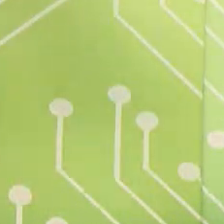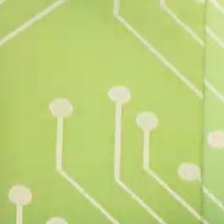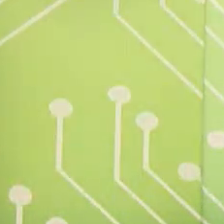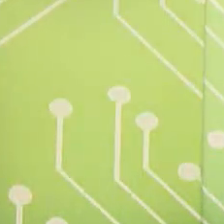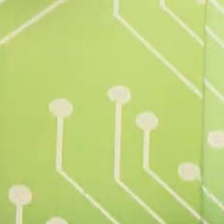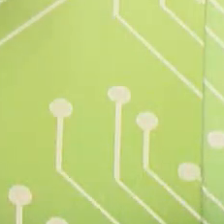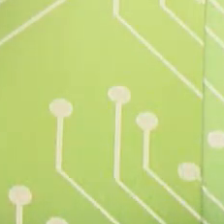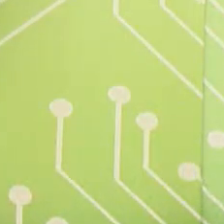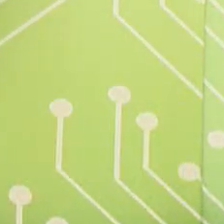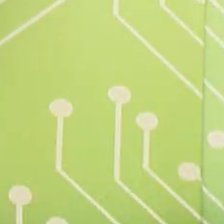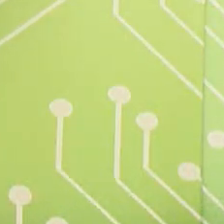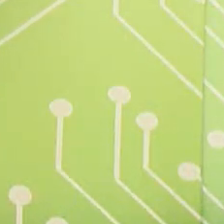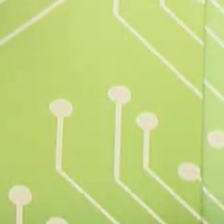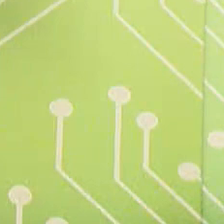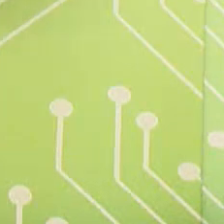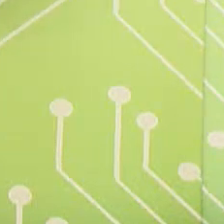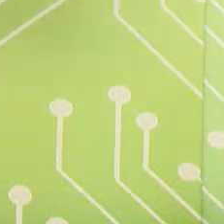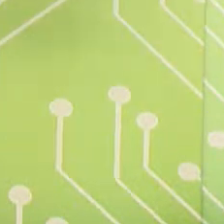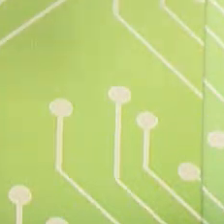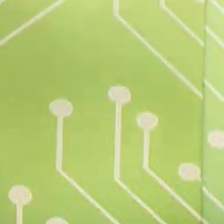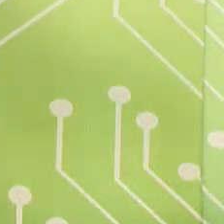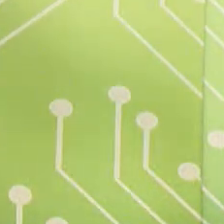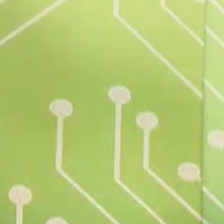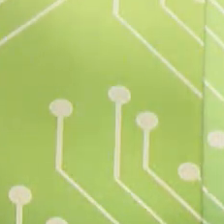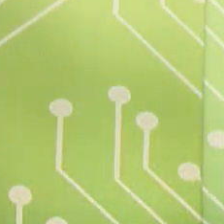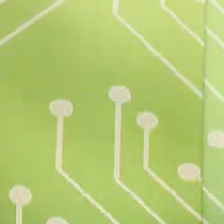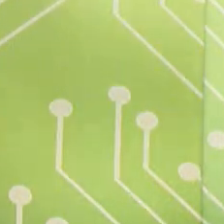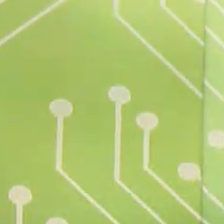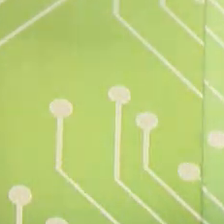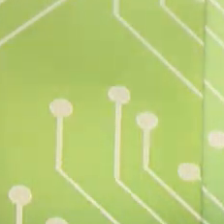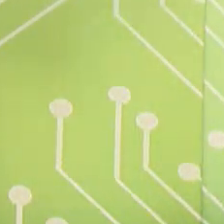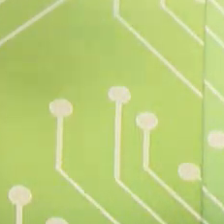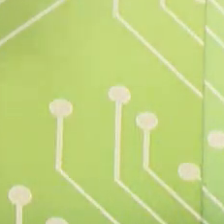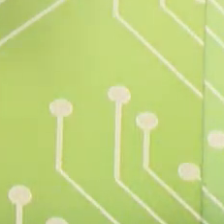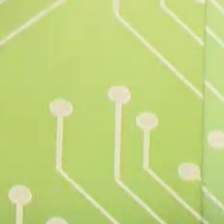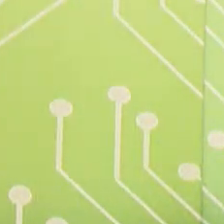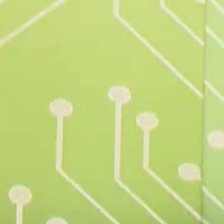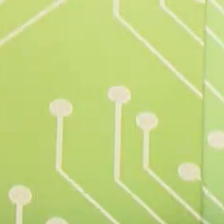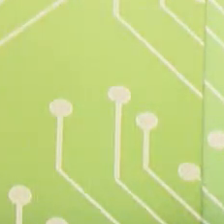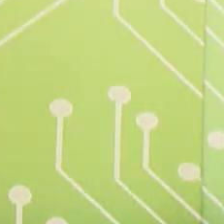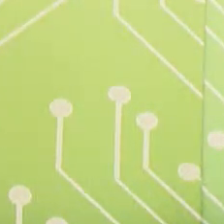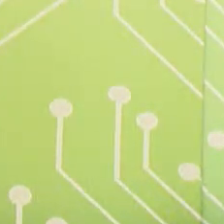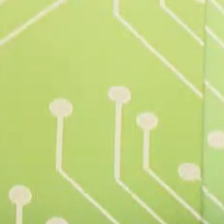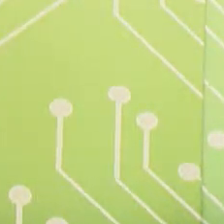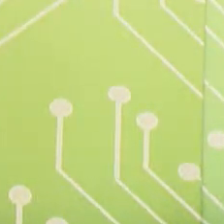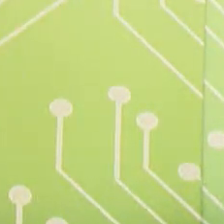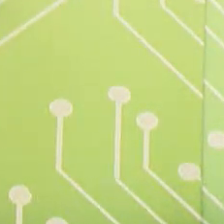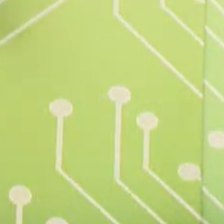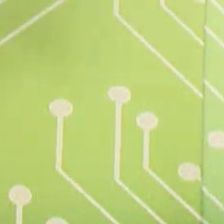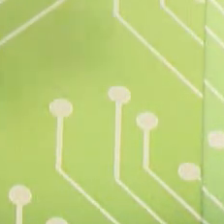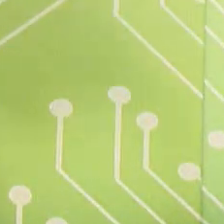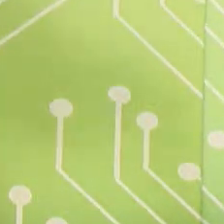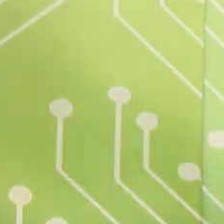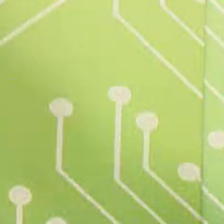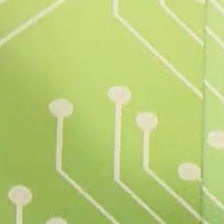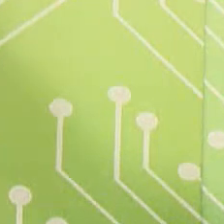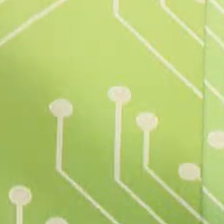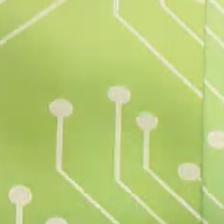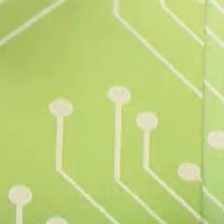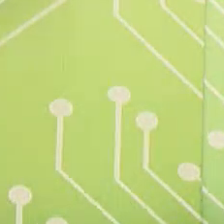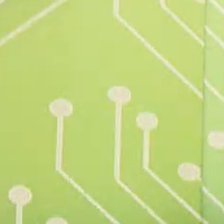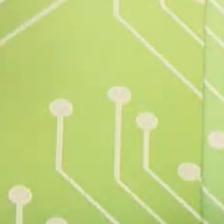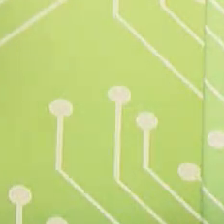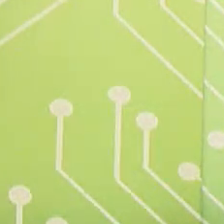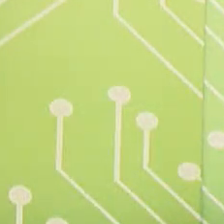exclusivamente, né, para trabalhar com você a nossa revisão, a revisão de tudo aquilo que foi importante, de tudo aquilo que nós tratamos